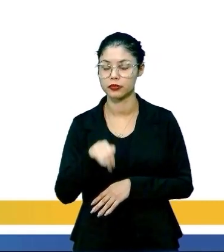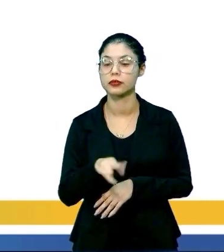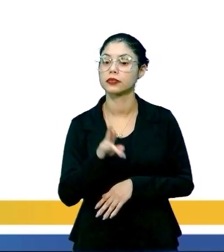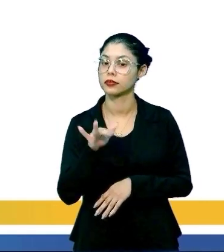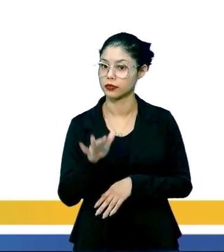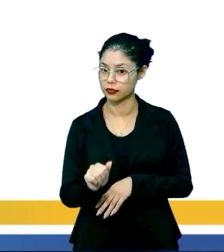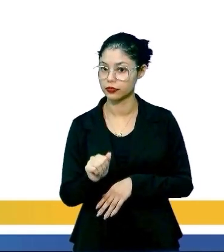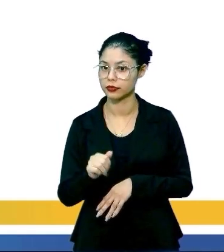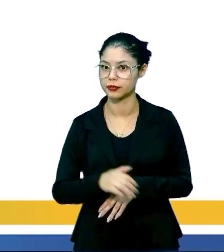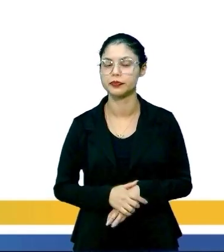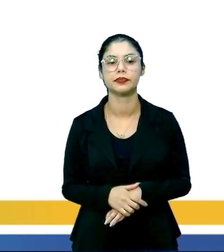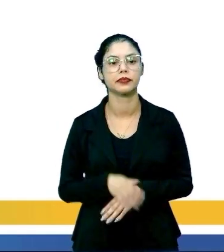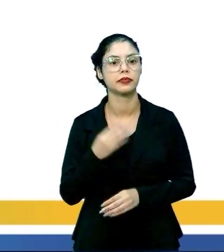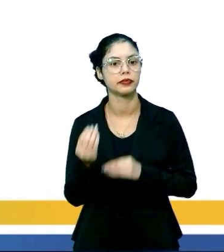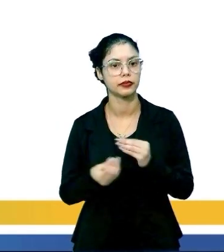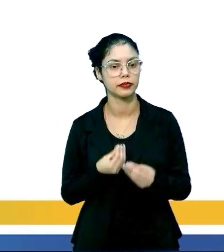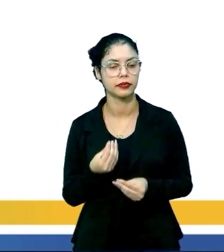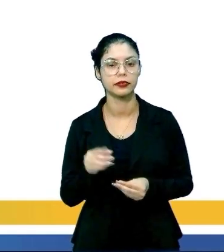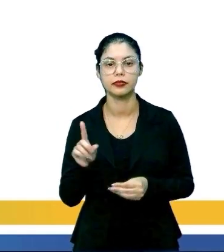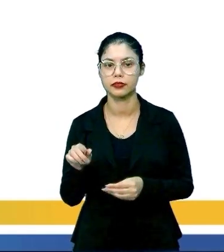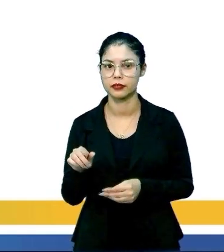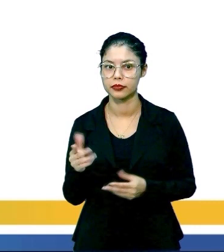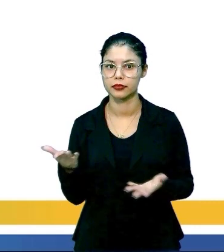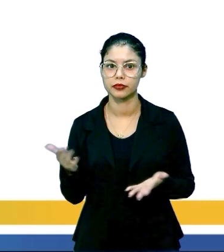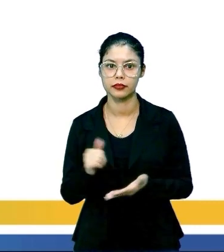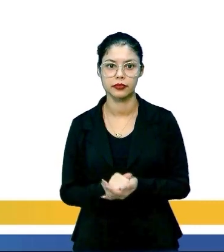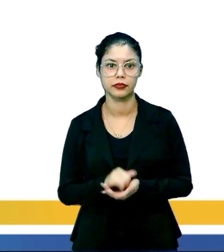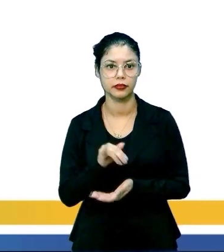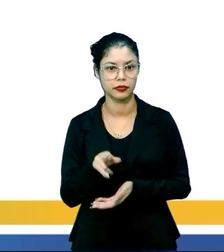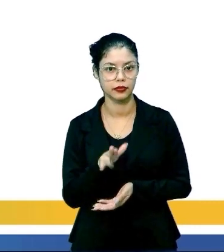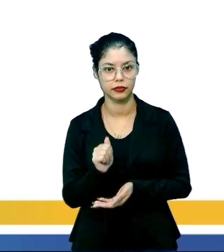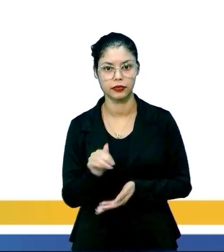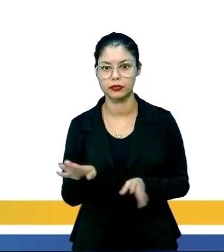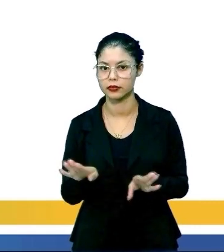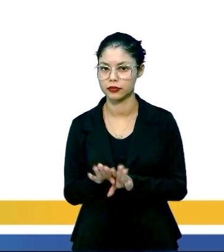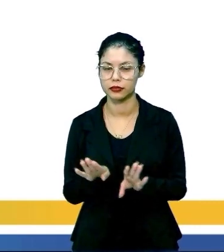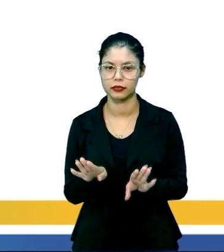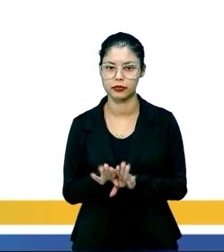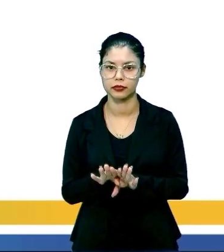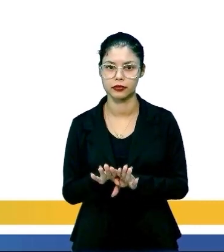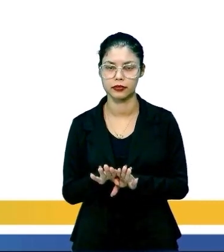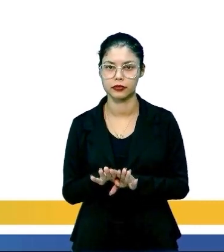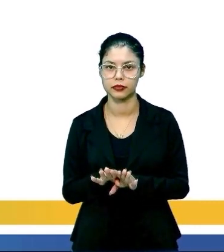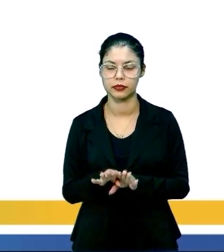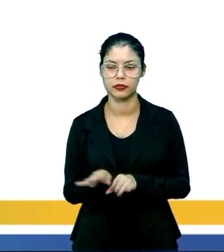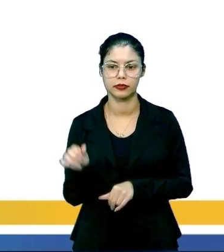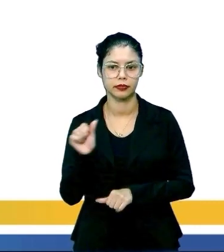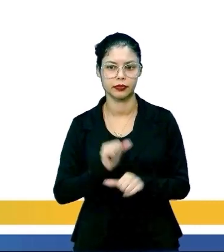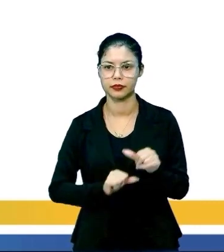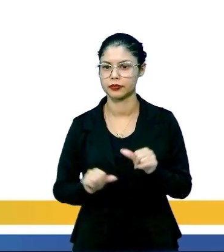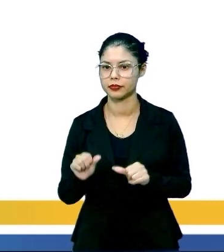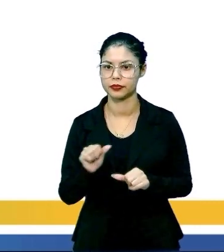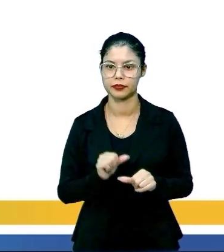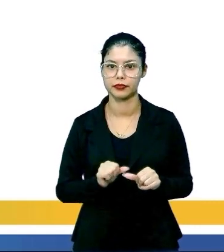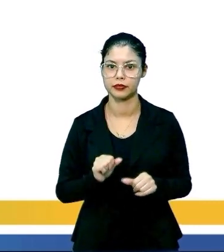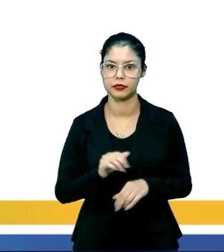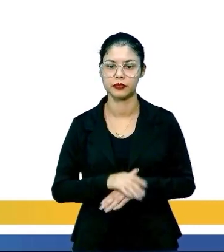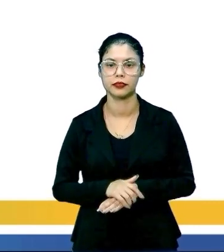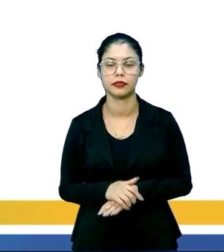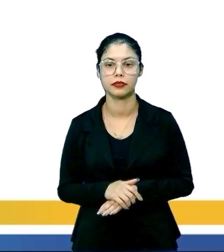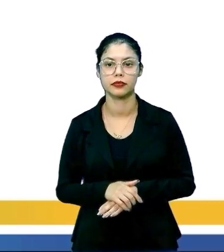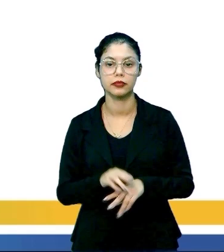não seja injetora. Como ela não é injetora, ela também não